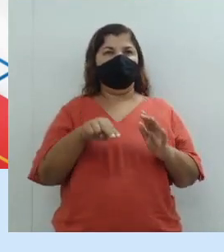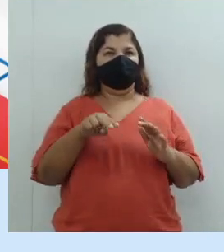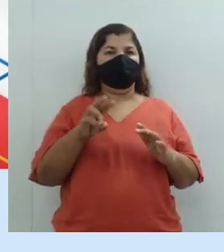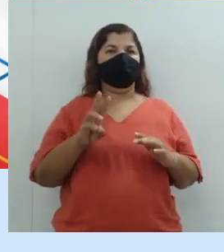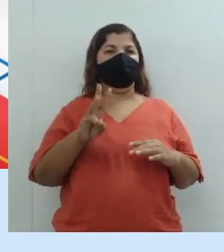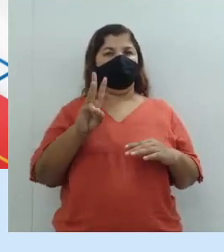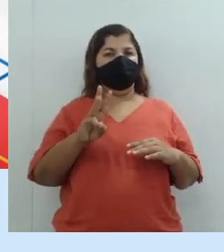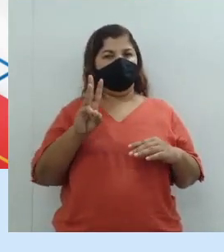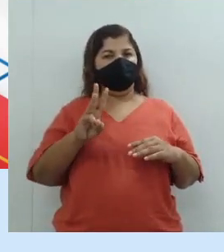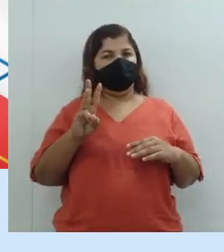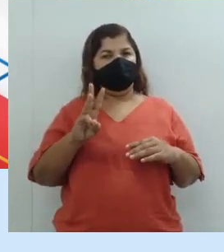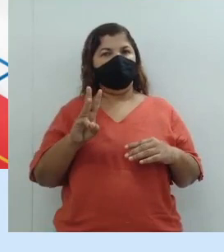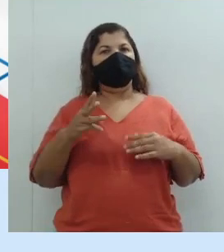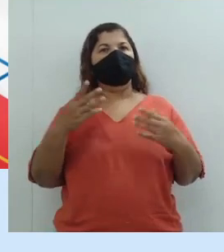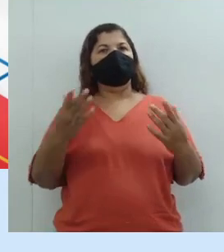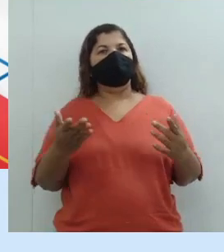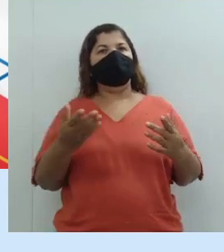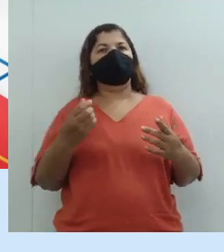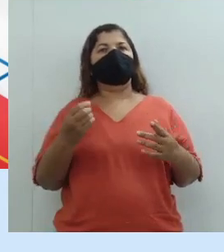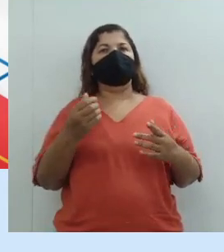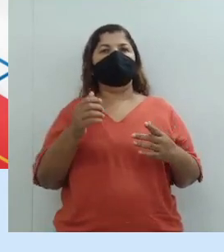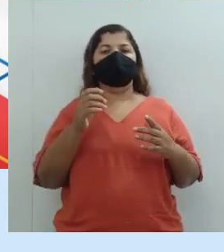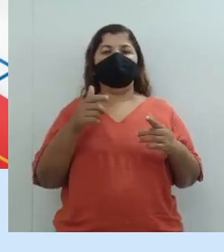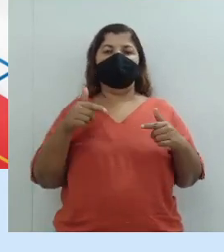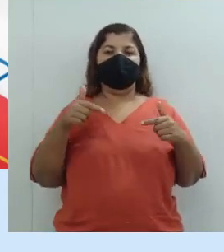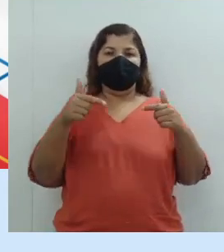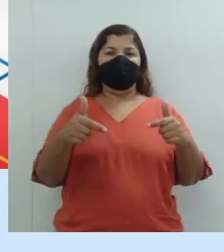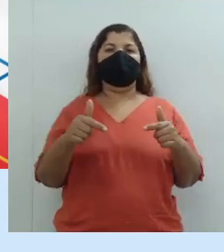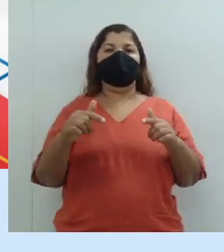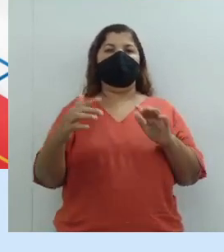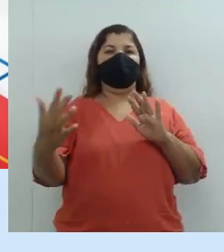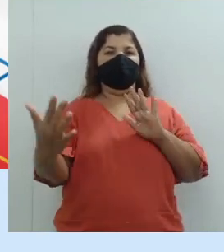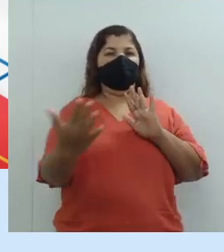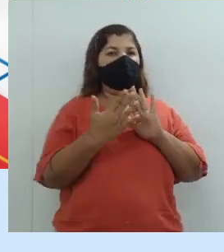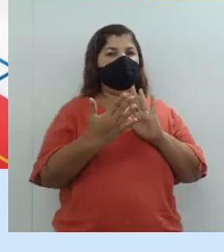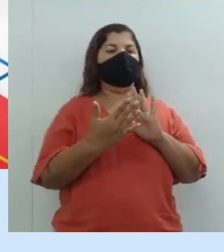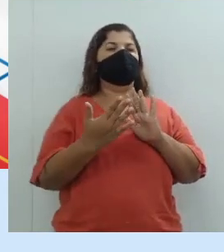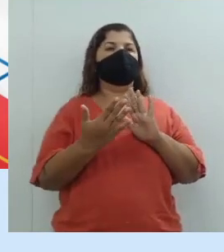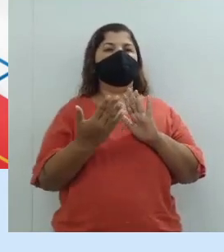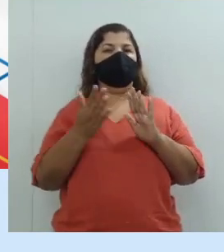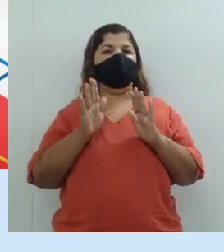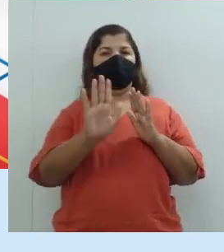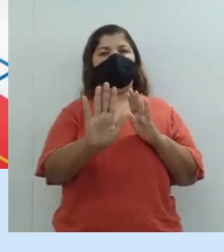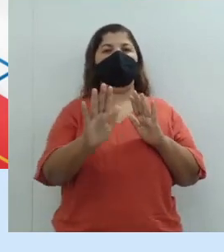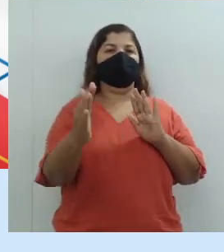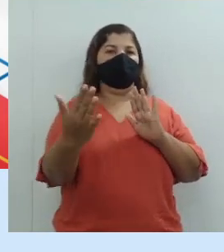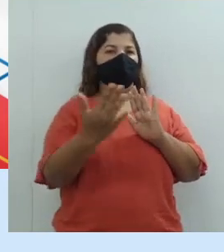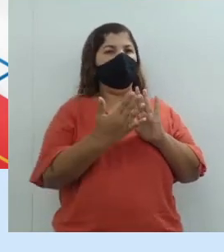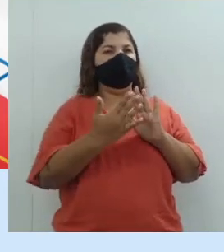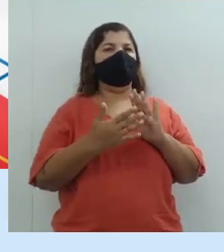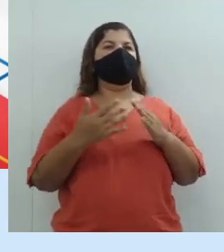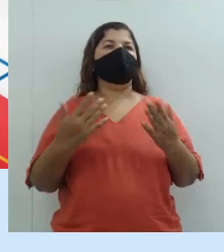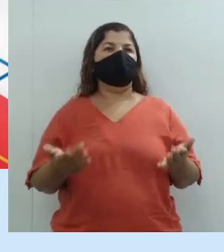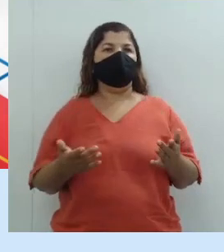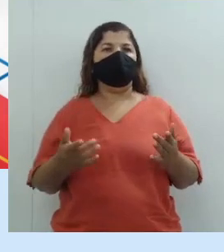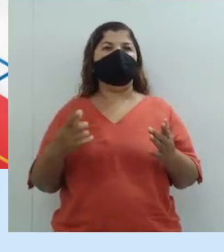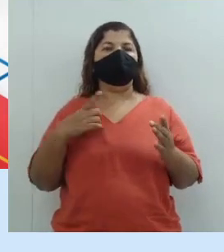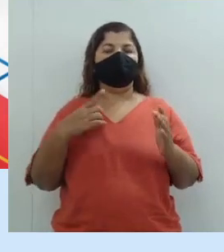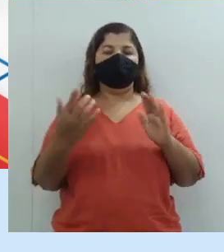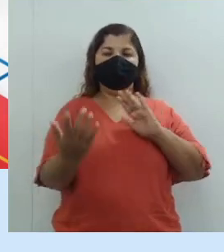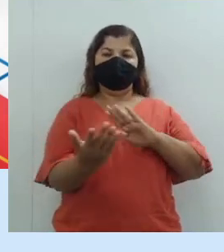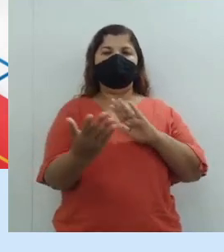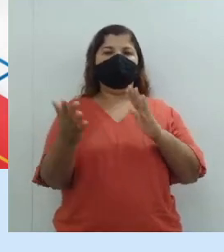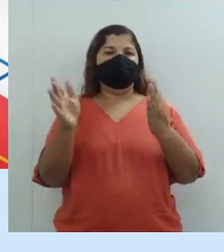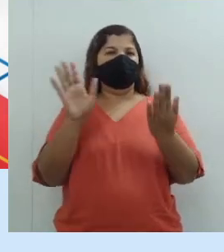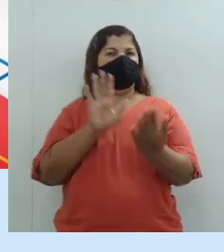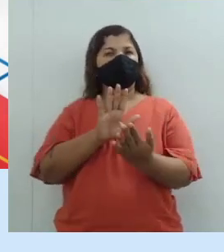e reação. Diz assim, a toda ação há sempre oposto uma reação igual às ações mútuas de dois corpos, um